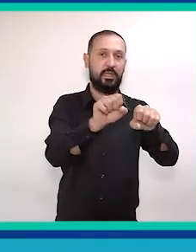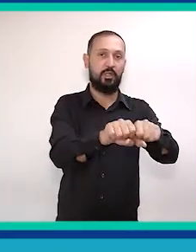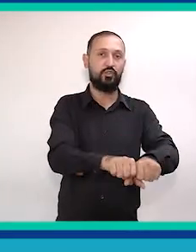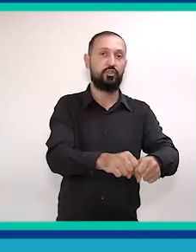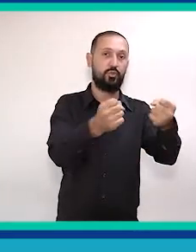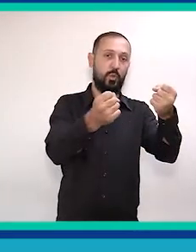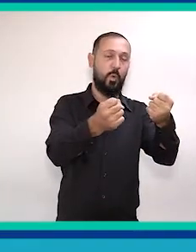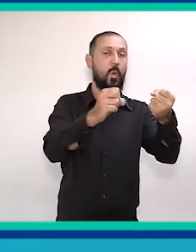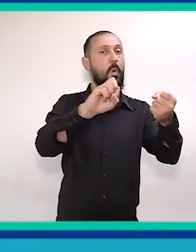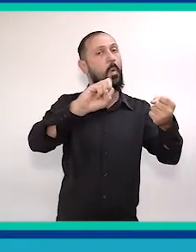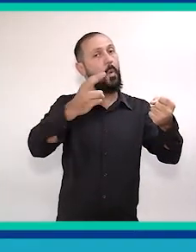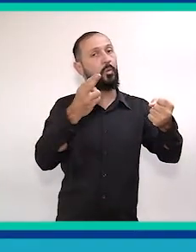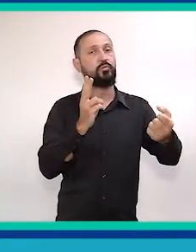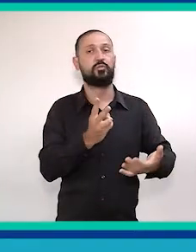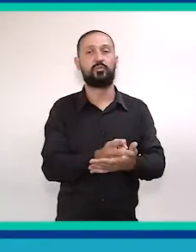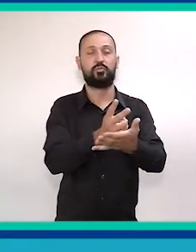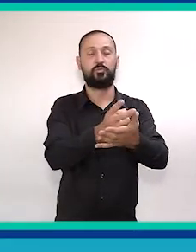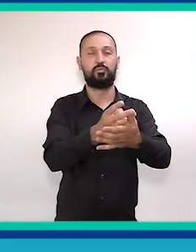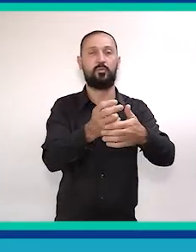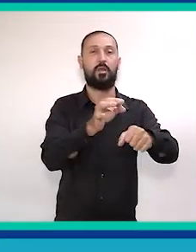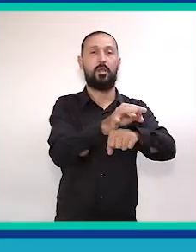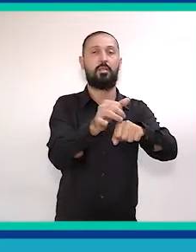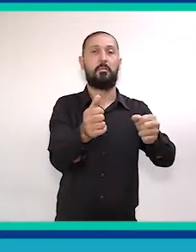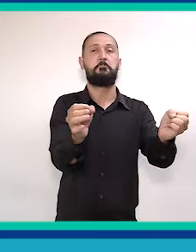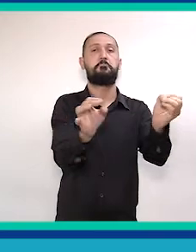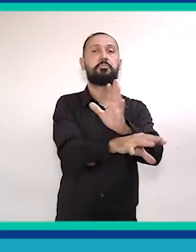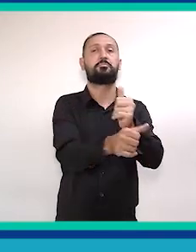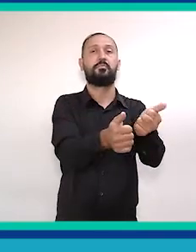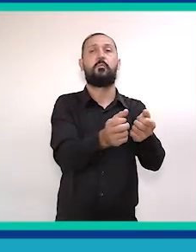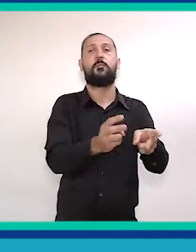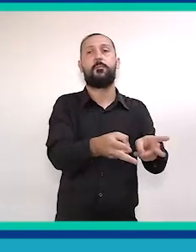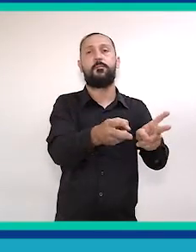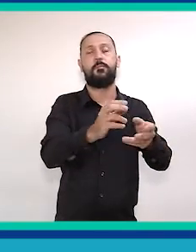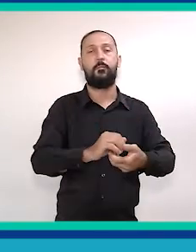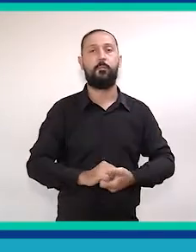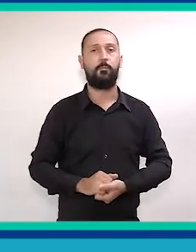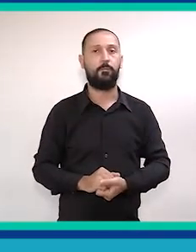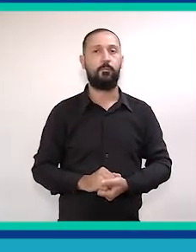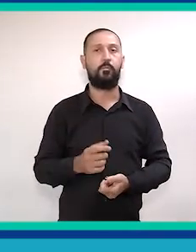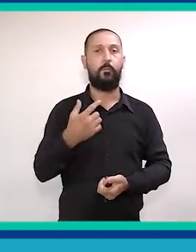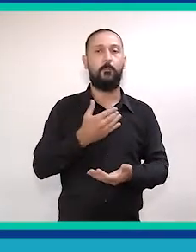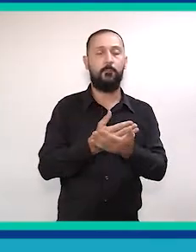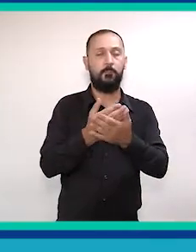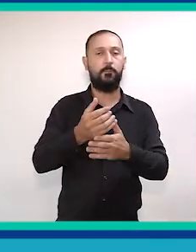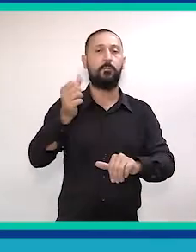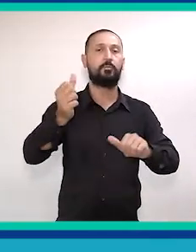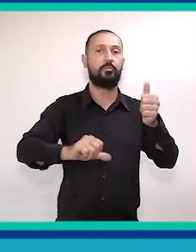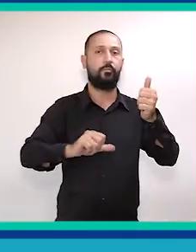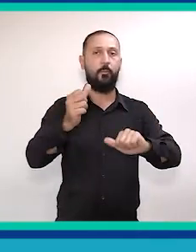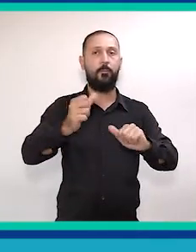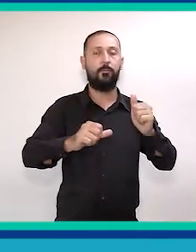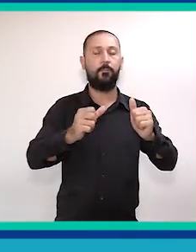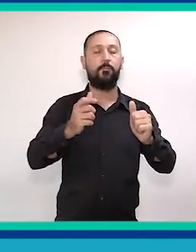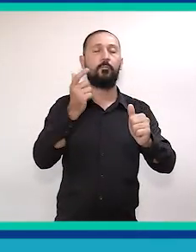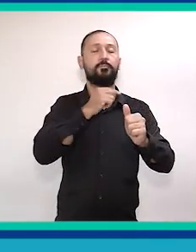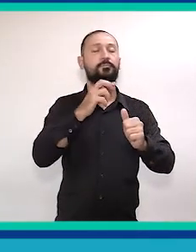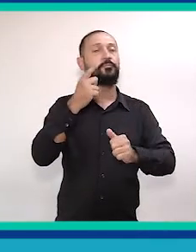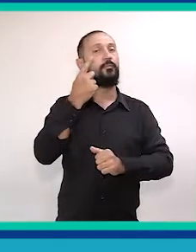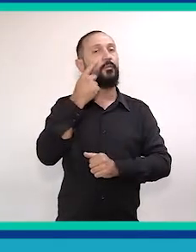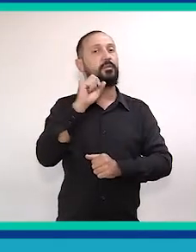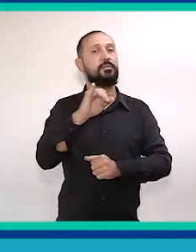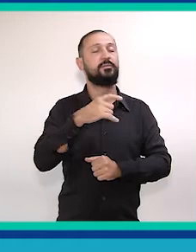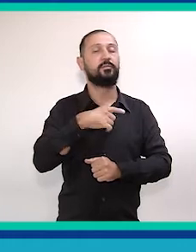destruição daquela célula ou se não houve a destruição daquela célula. Então, a partir dessa análise, a gente vai